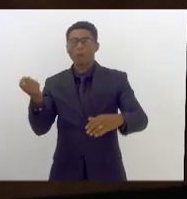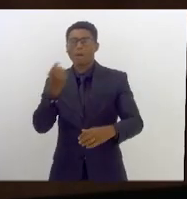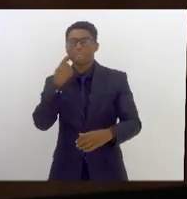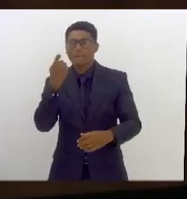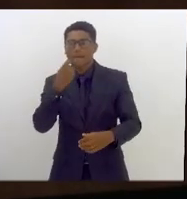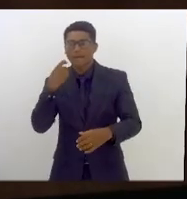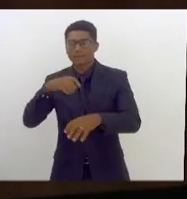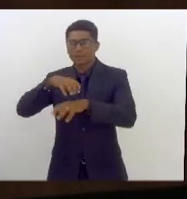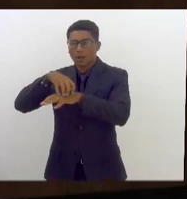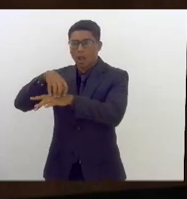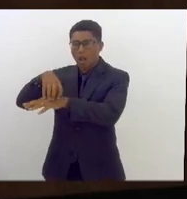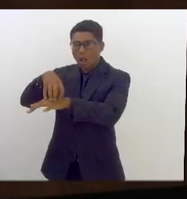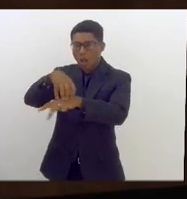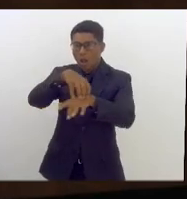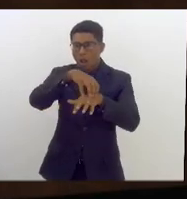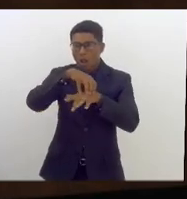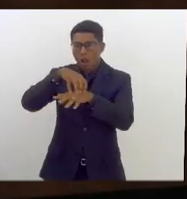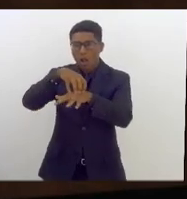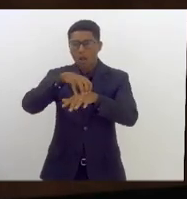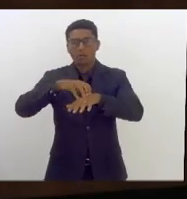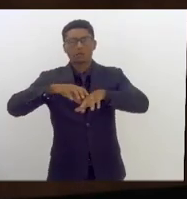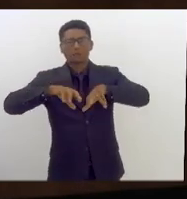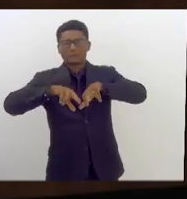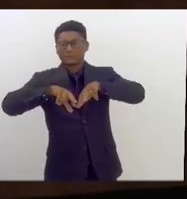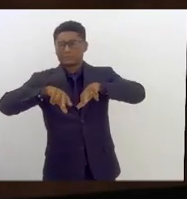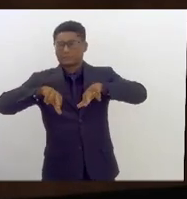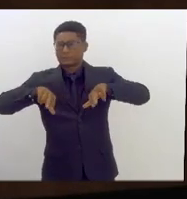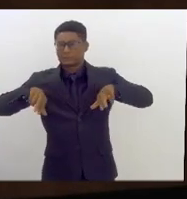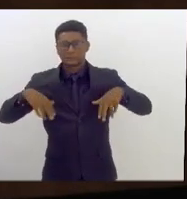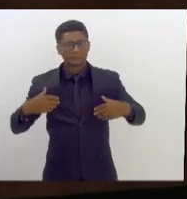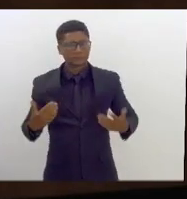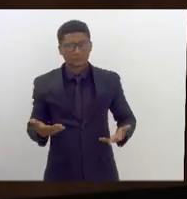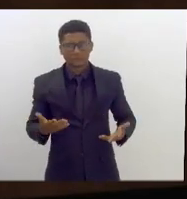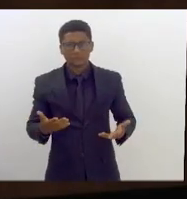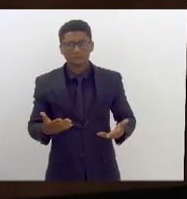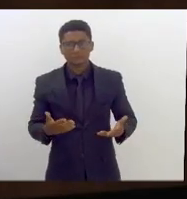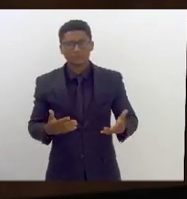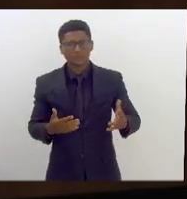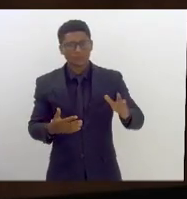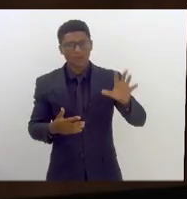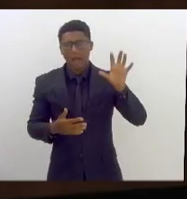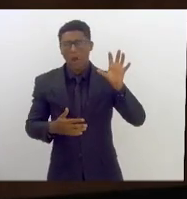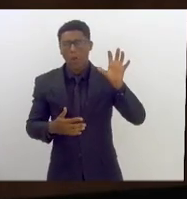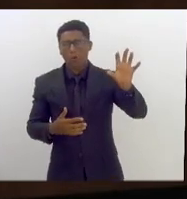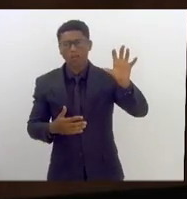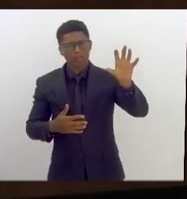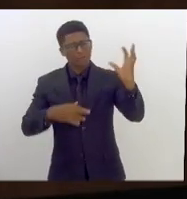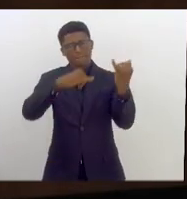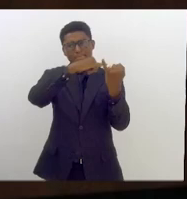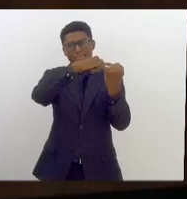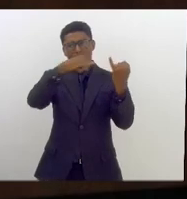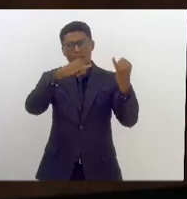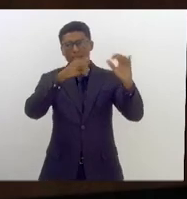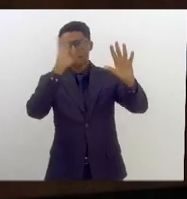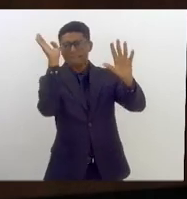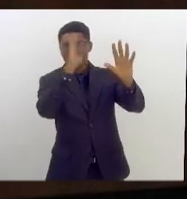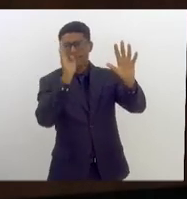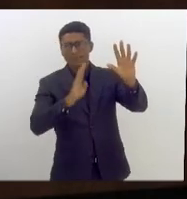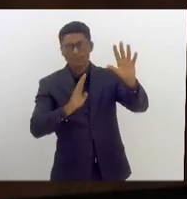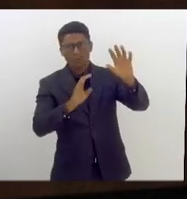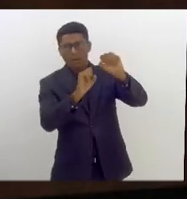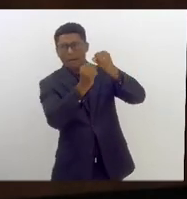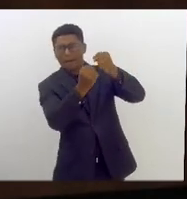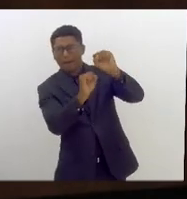peixes, nós temos, né, a metade do nosso continente, é muita coisa. O Brasil é grande demais para a gente não